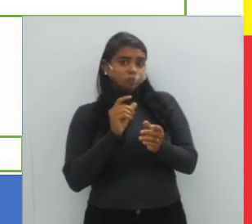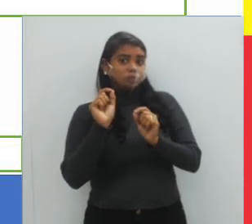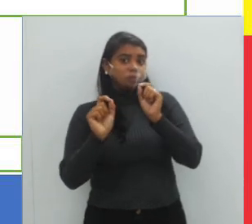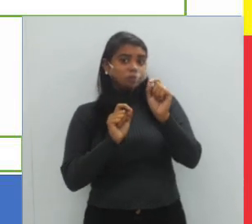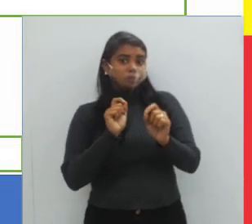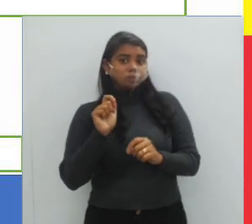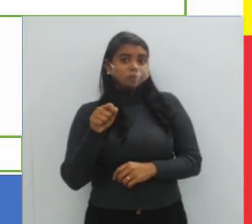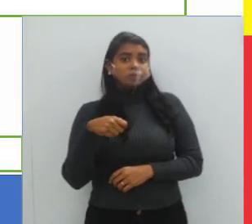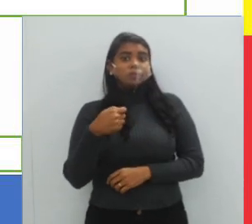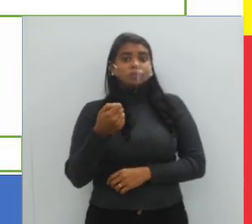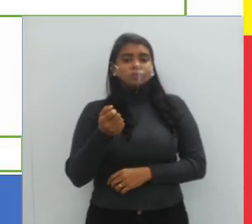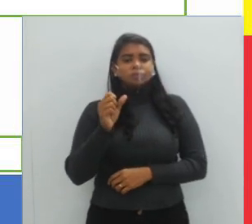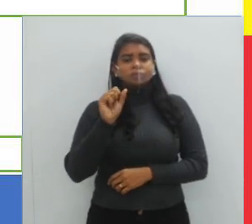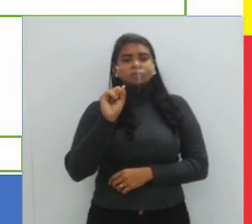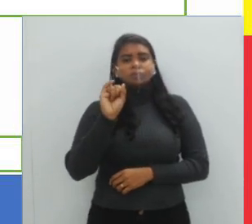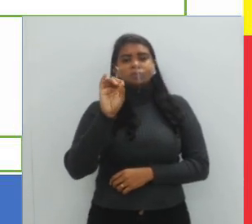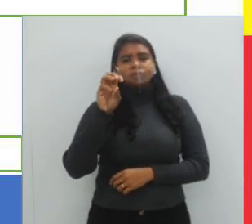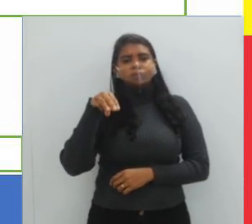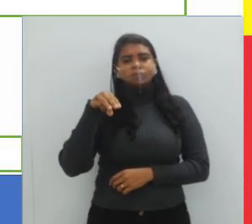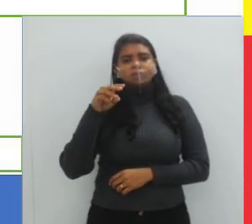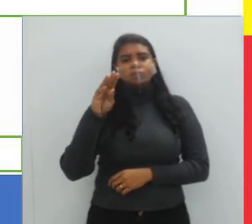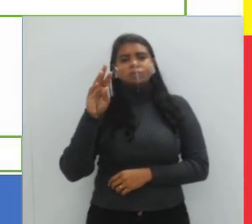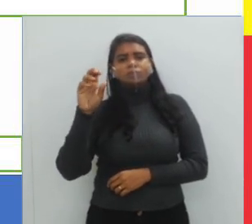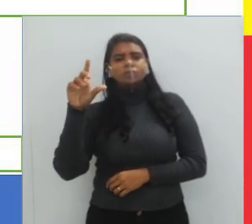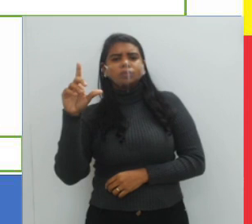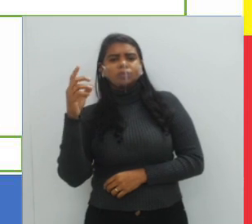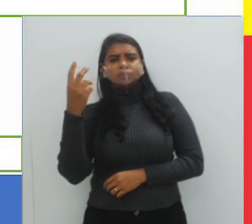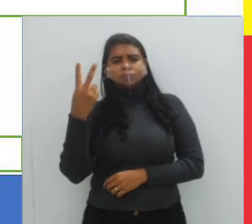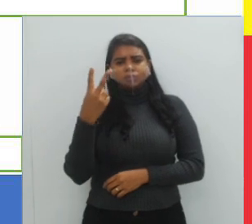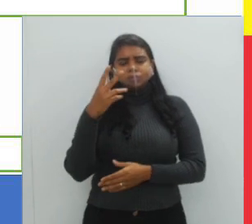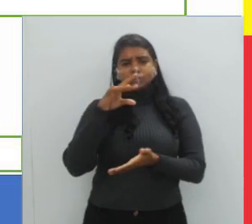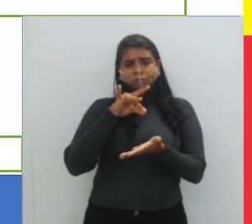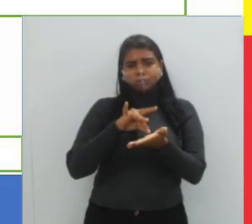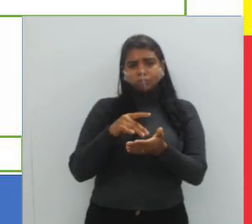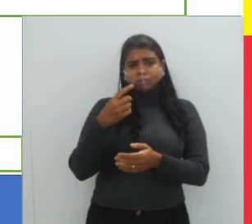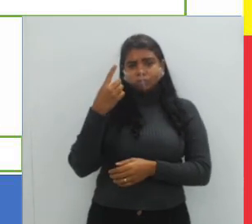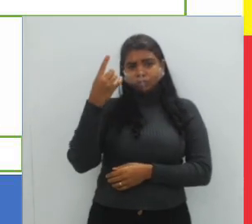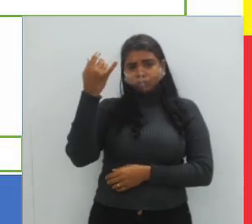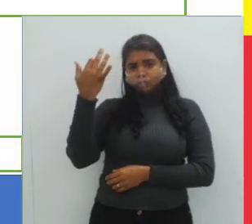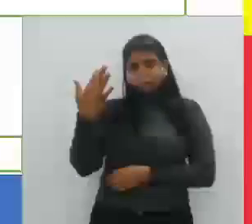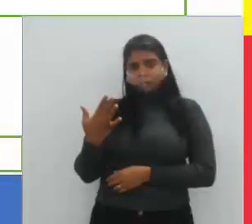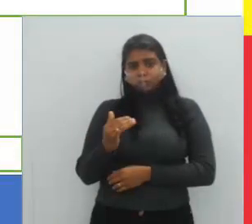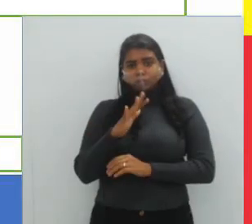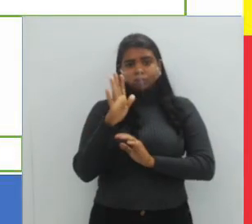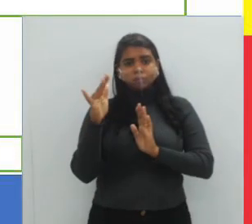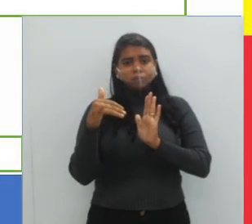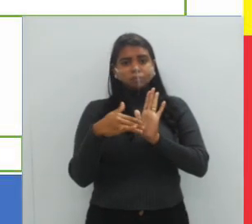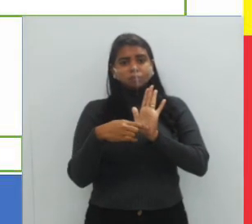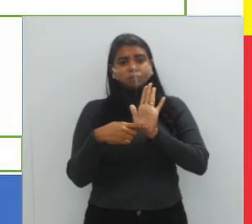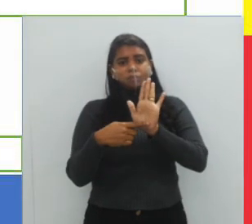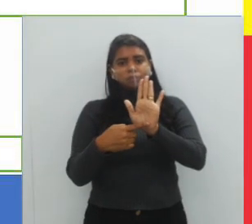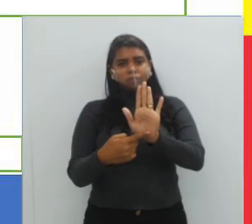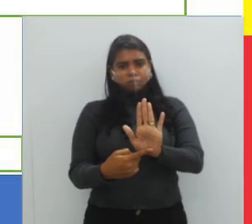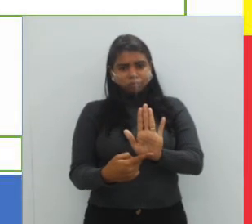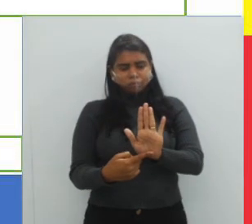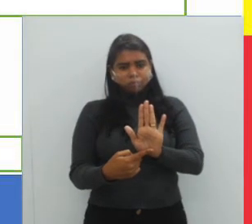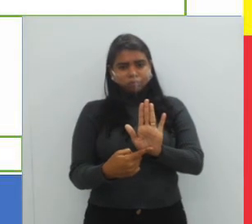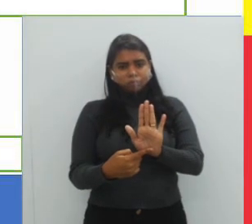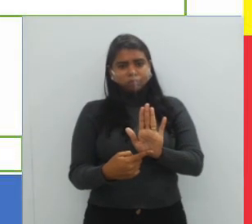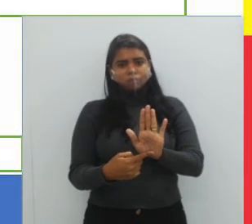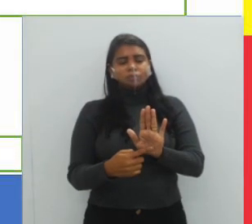eletrônico sobre o que é símbolo. Aliás, dois conceitos. O primeiro diz que tudo o que